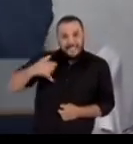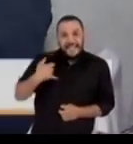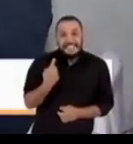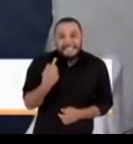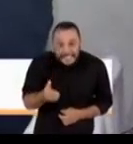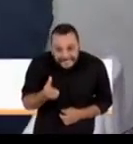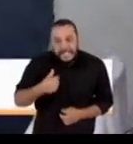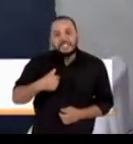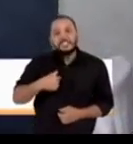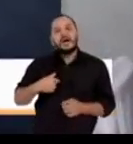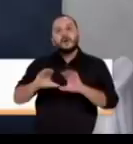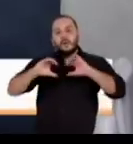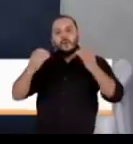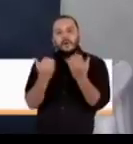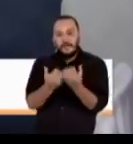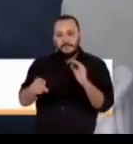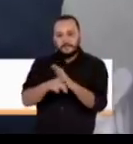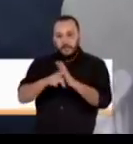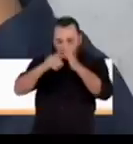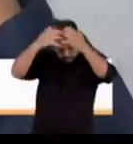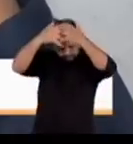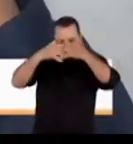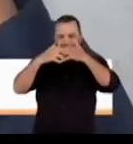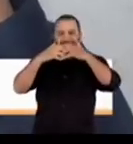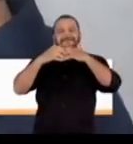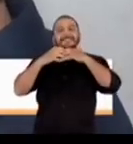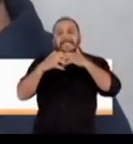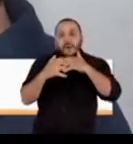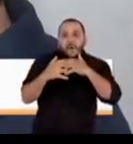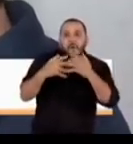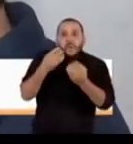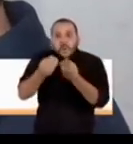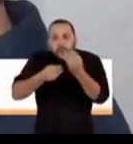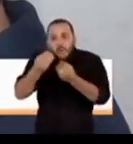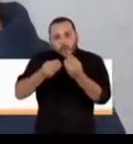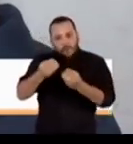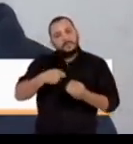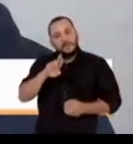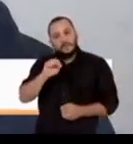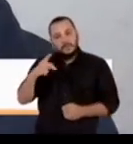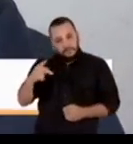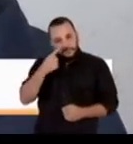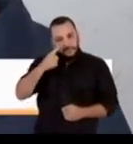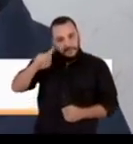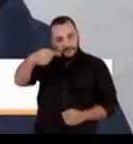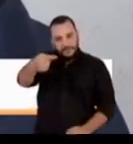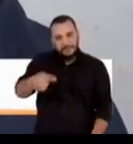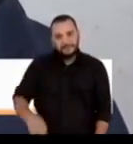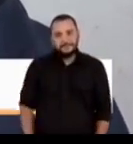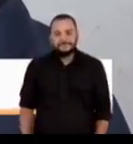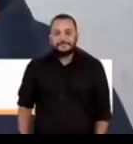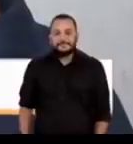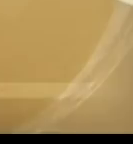de neurociências na USP para alunos e professores do ensino médio. A gente volta já já.